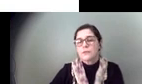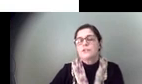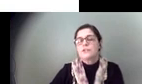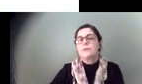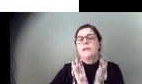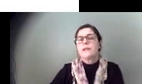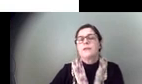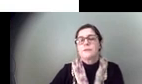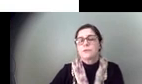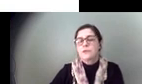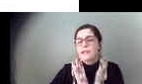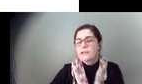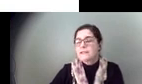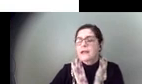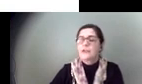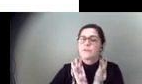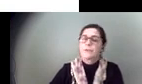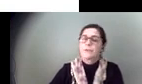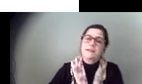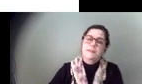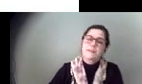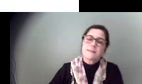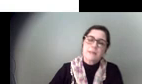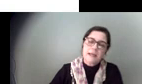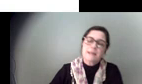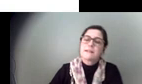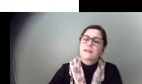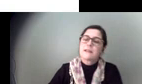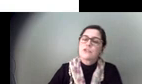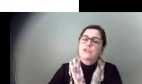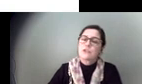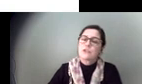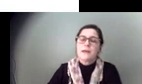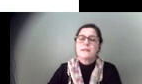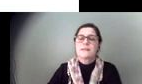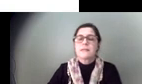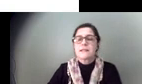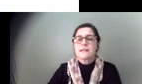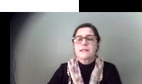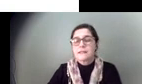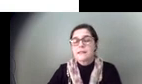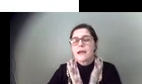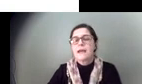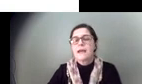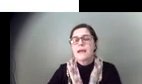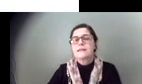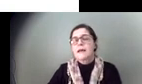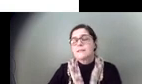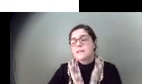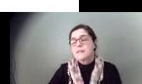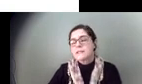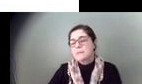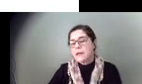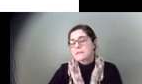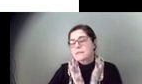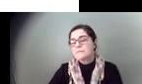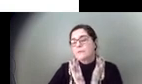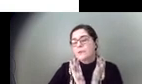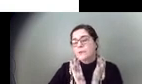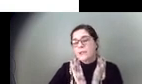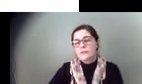sobre o planejamento, fazendo todo aquele resgate das habilidades, né, de retomada, as habilidades essenciais, as